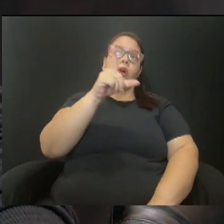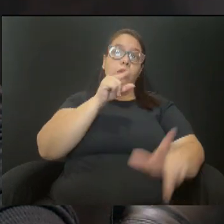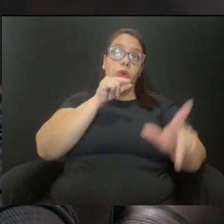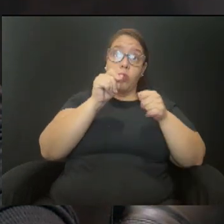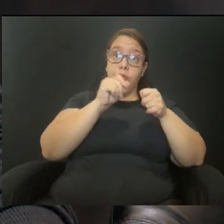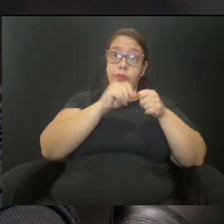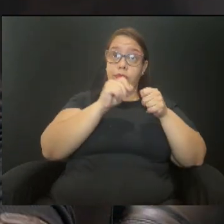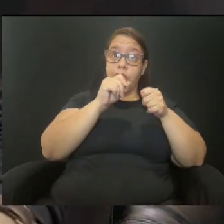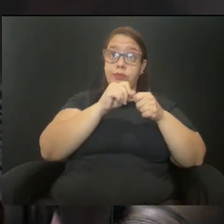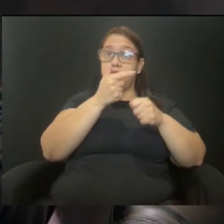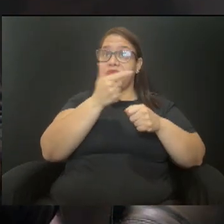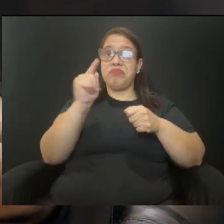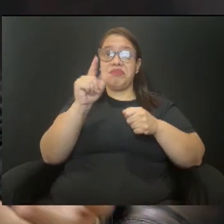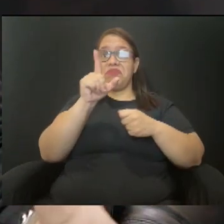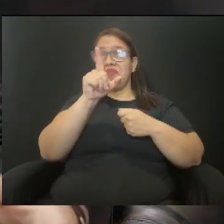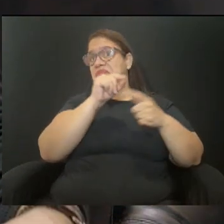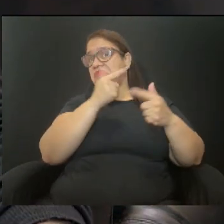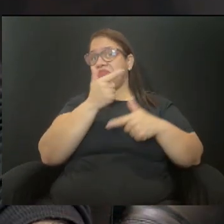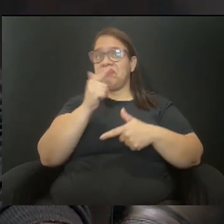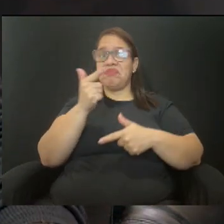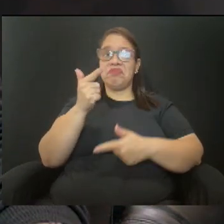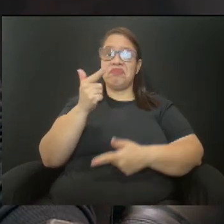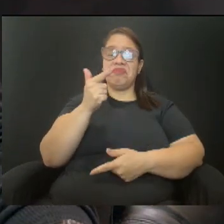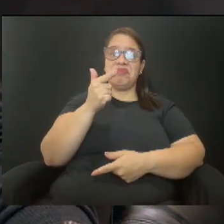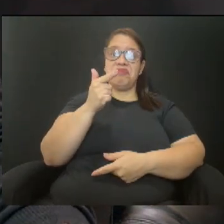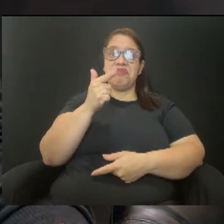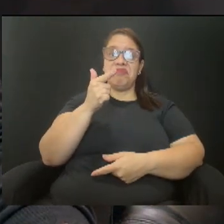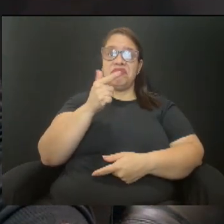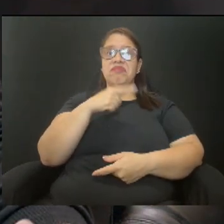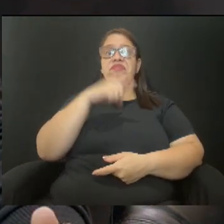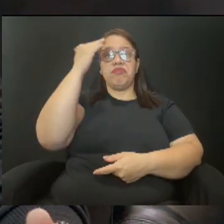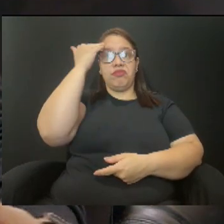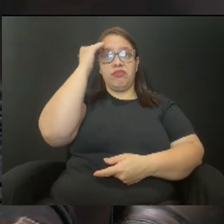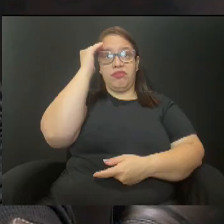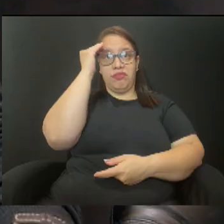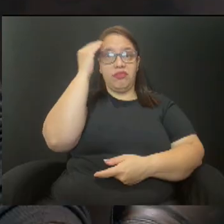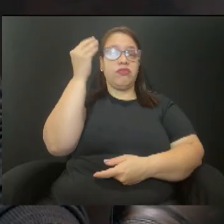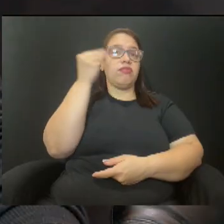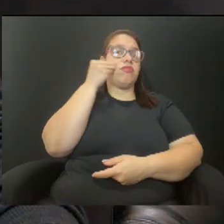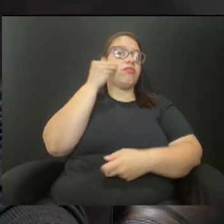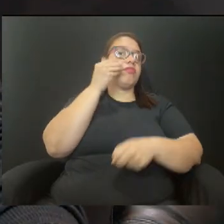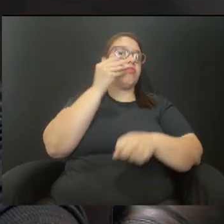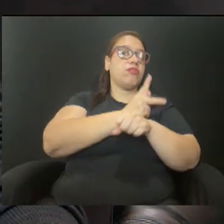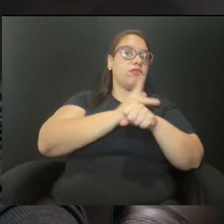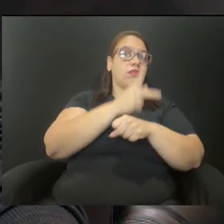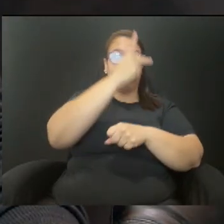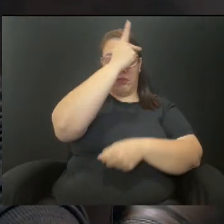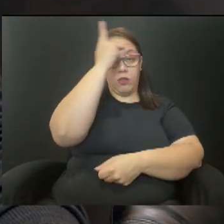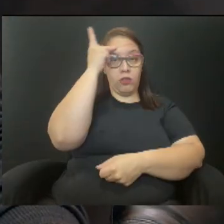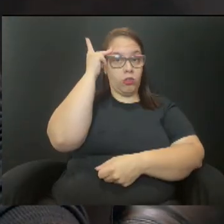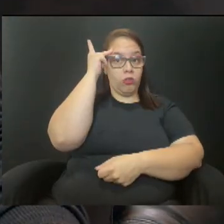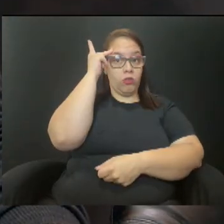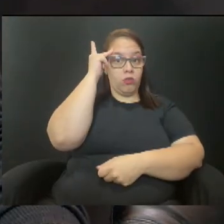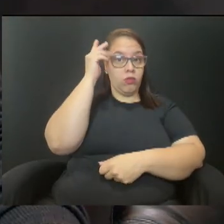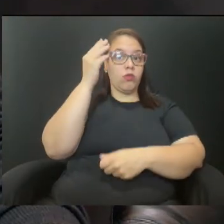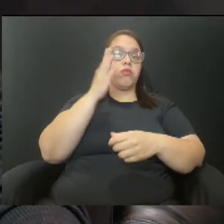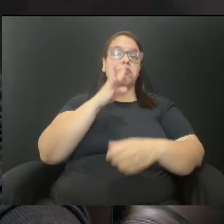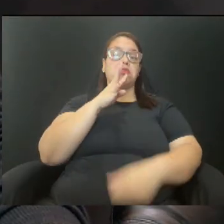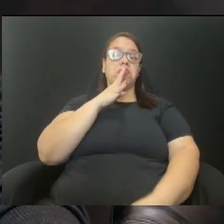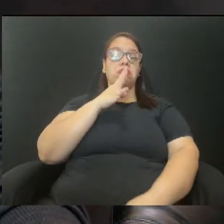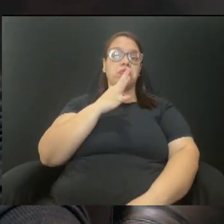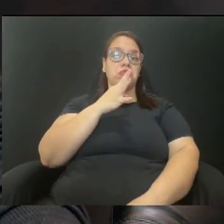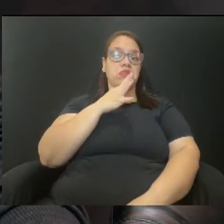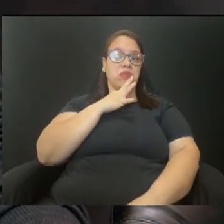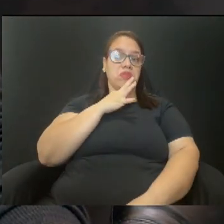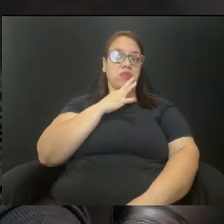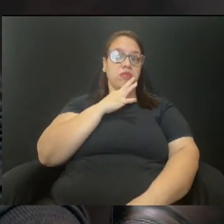muitas opções. Então ele tem que entender, tentar buscar outras pessoas ali do meio que se conhecem. E aí a gente